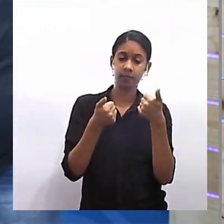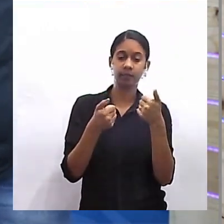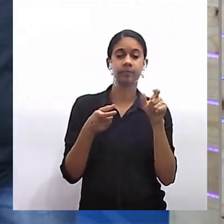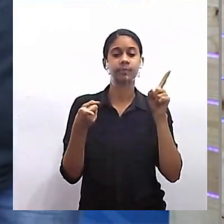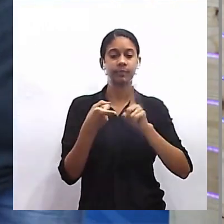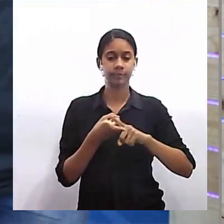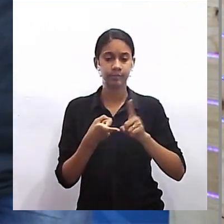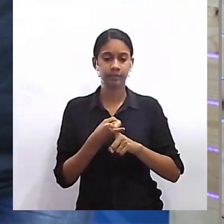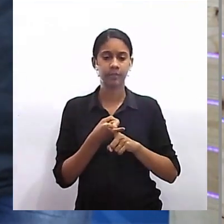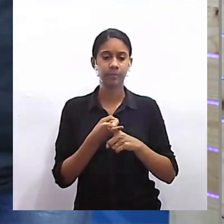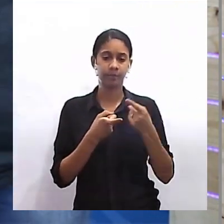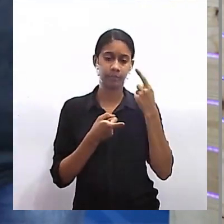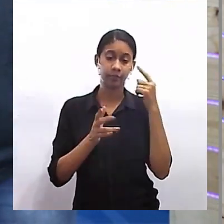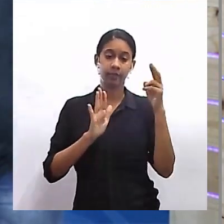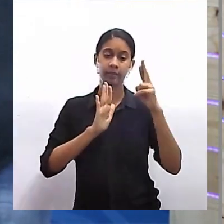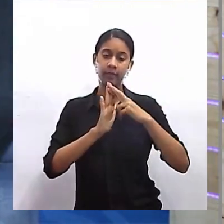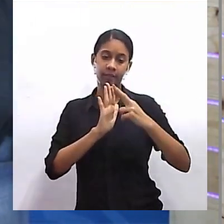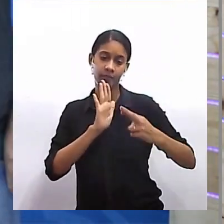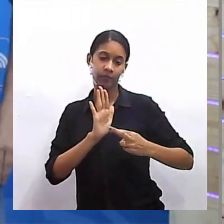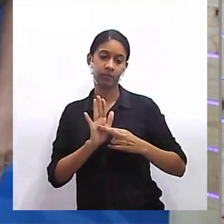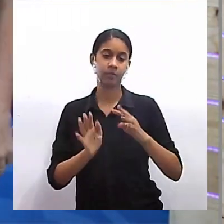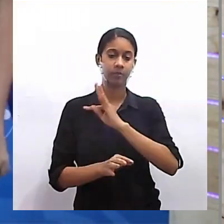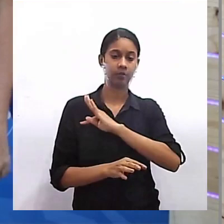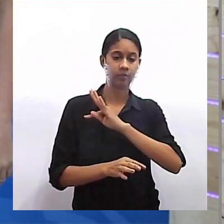normas técnicas de segurança e qualidade.